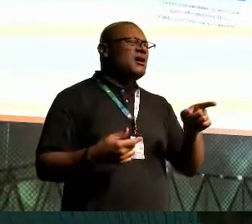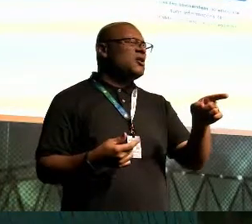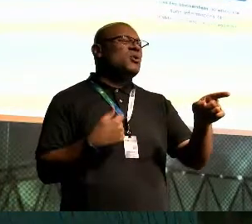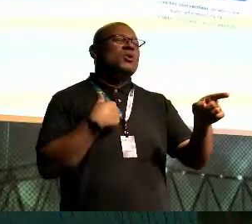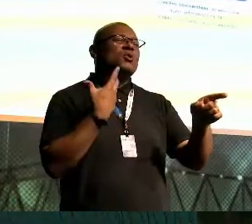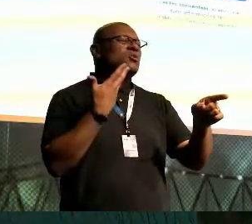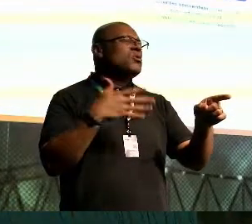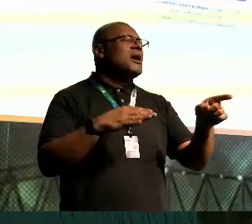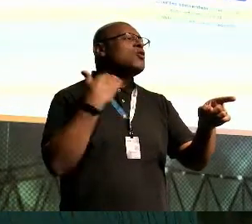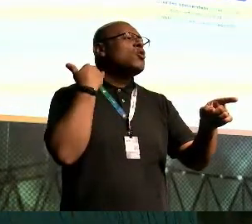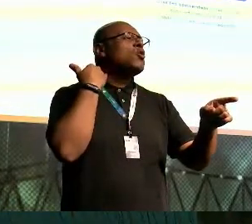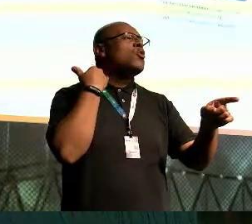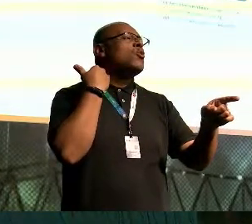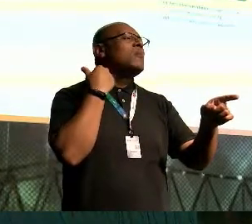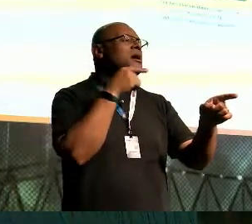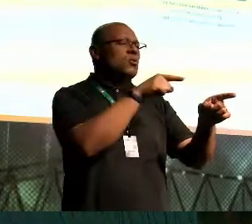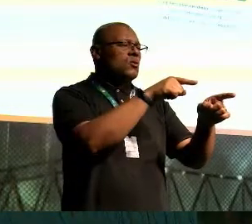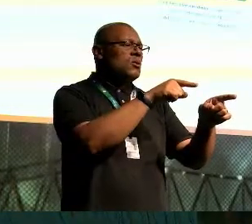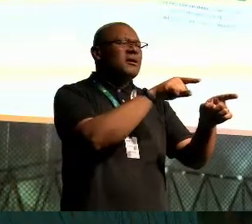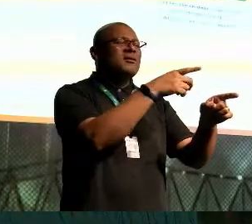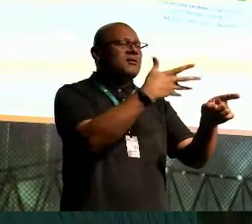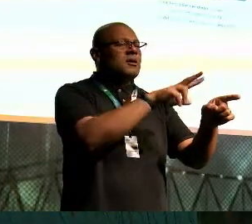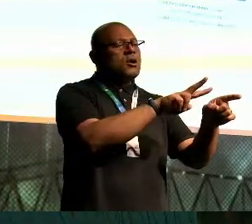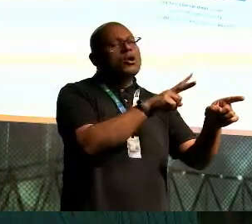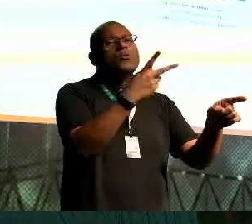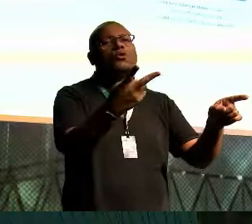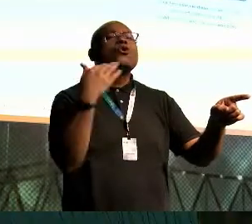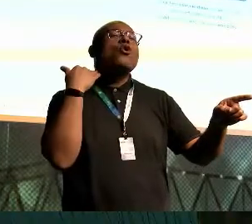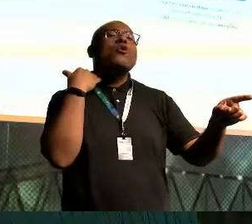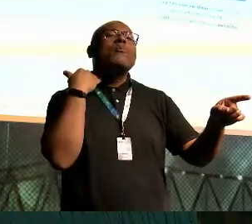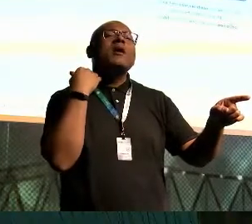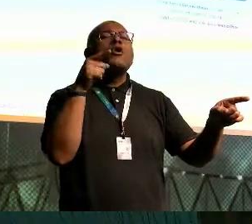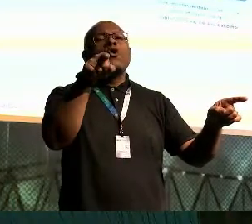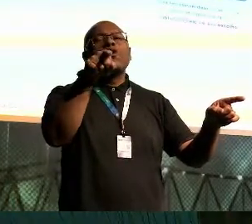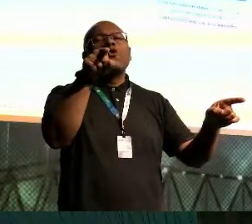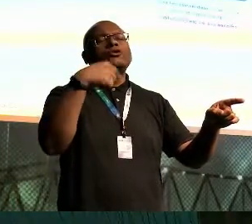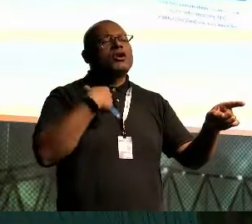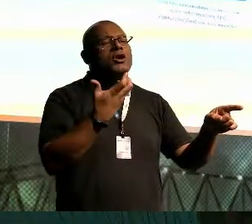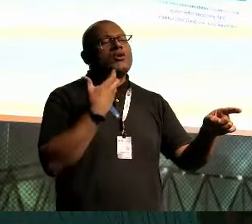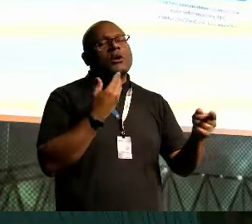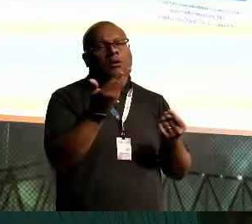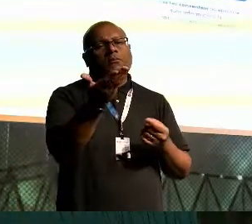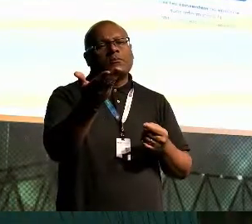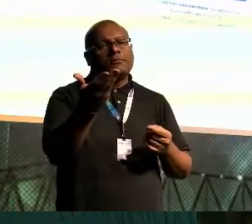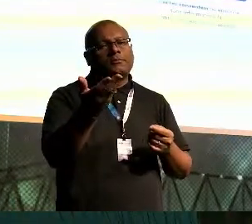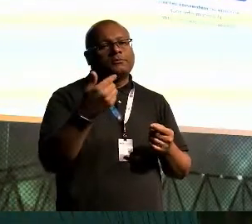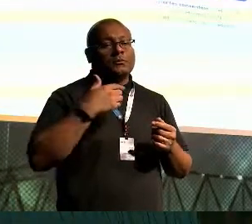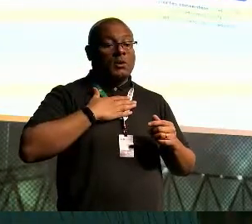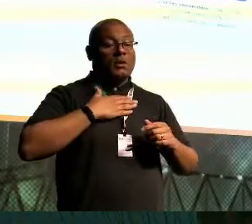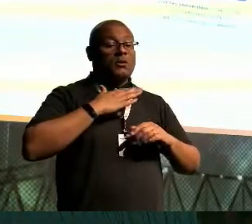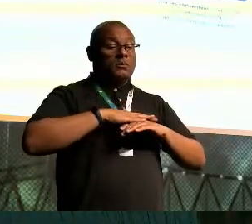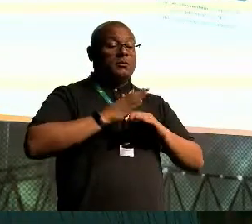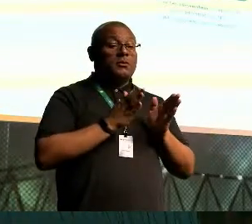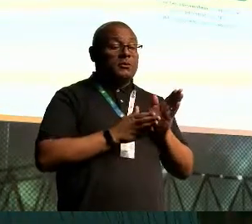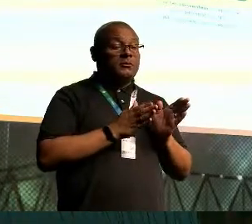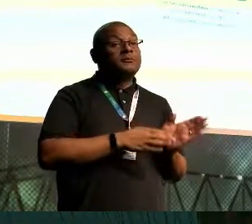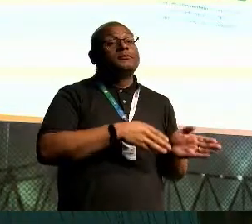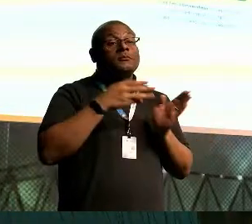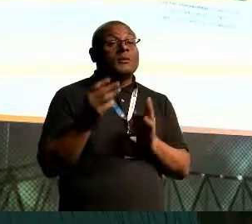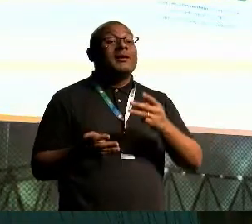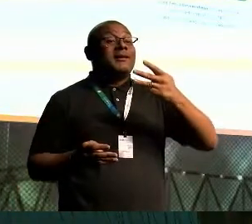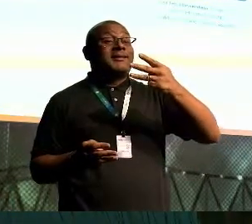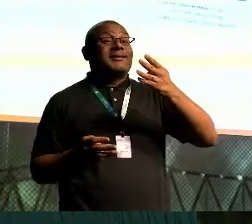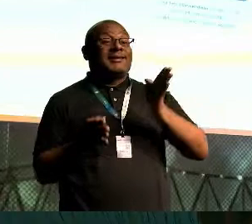passar o dado de um banco para outro banco. Essa é a fase 2, que é o que a gente vai focar aqui. Fase 3, ela tem a iniciação de pagamento, que eu vou falar